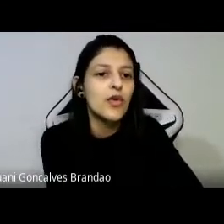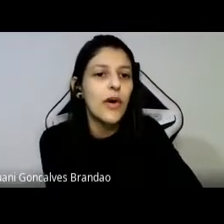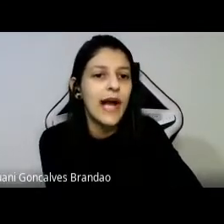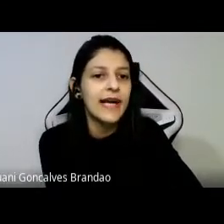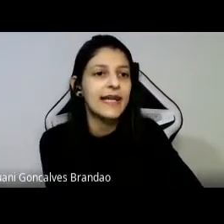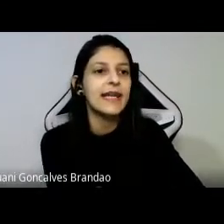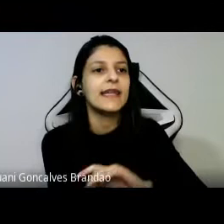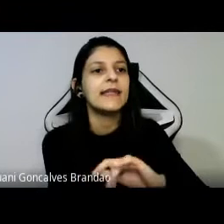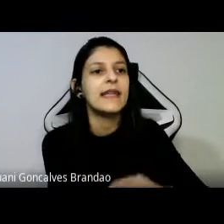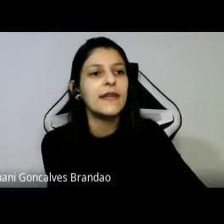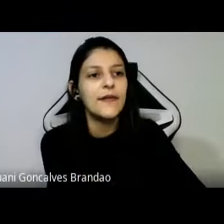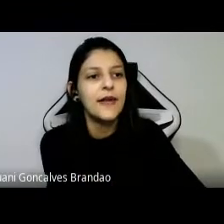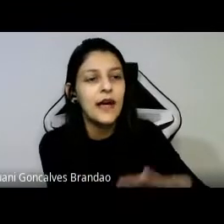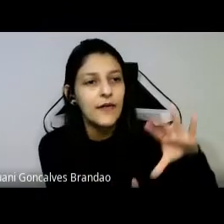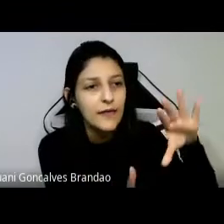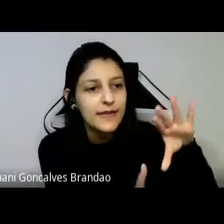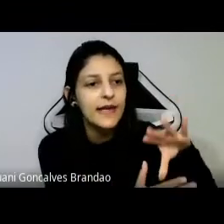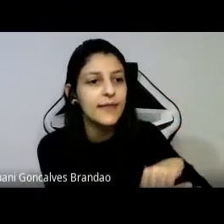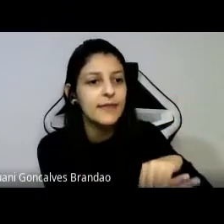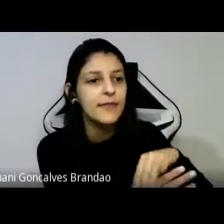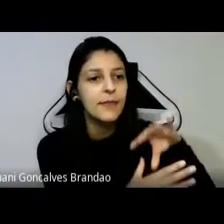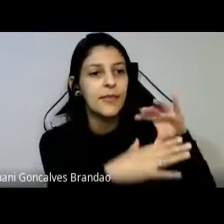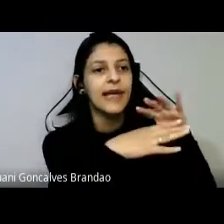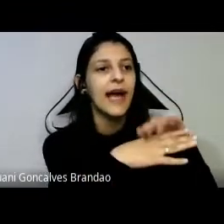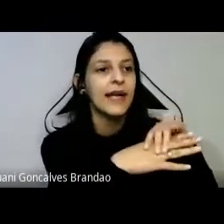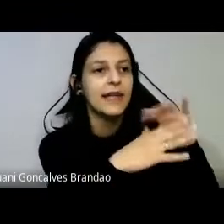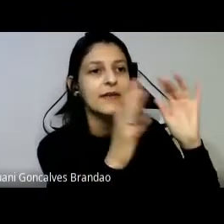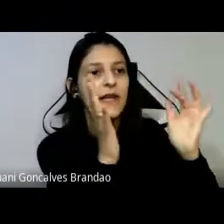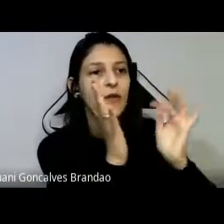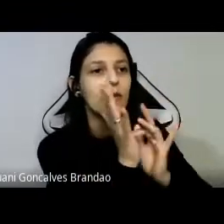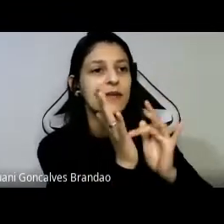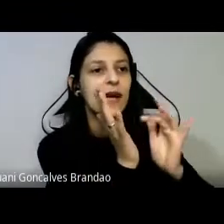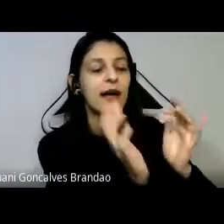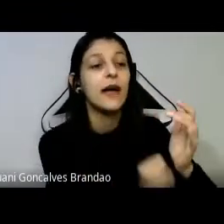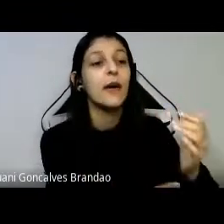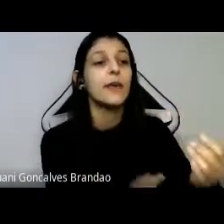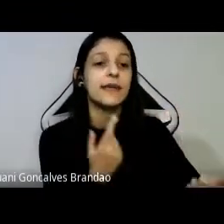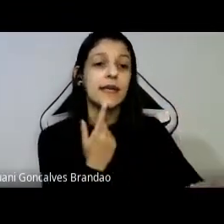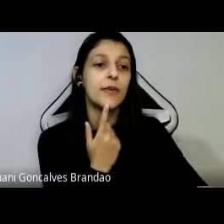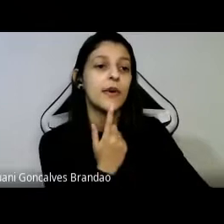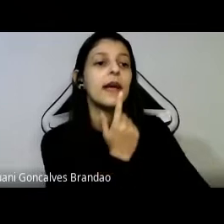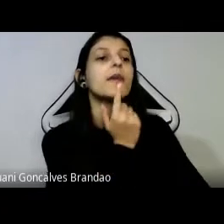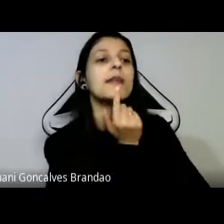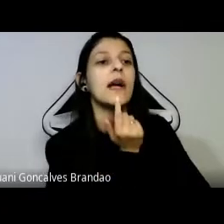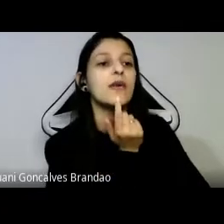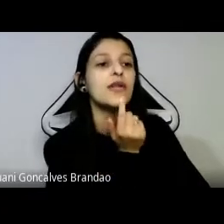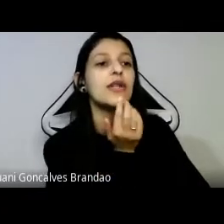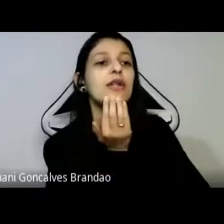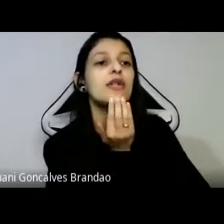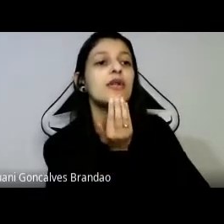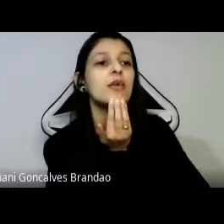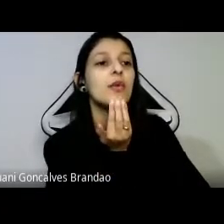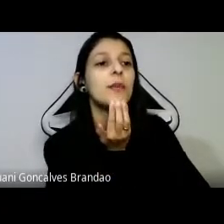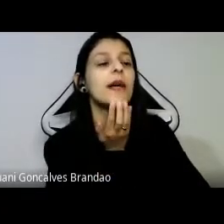O tocar aí significa você pegar, né? Você encostar. Por exemplo, o sinal